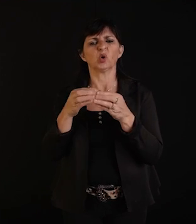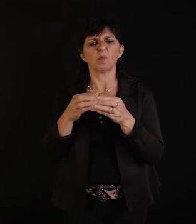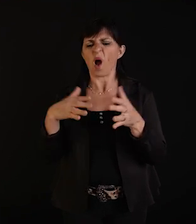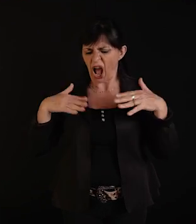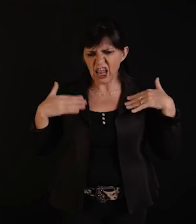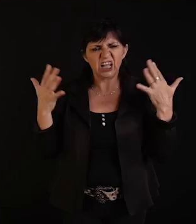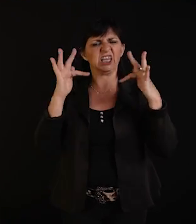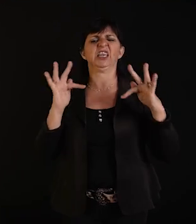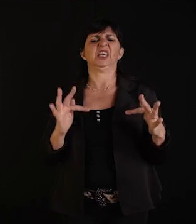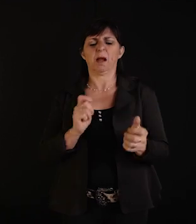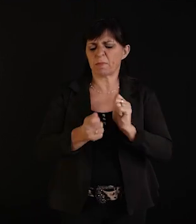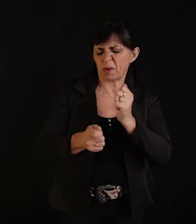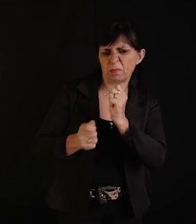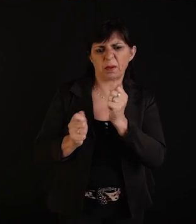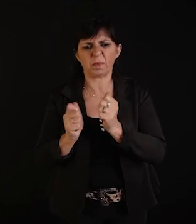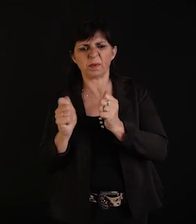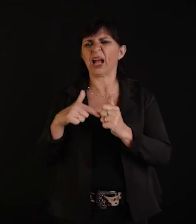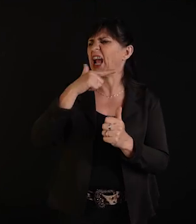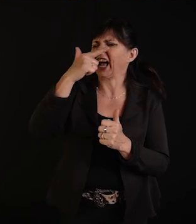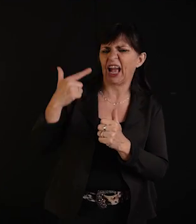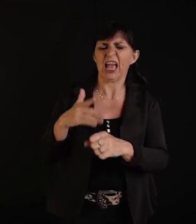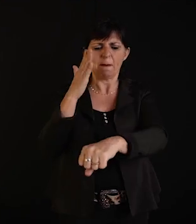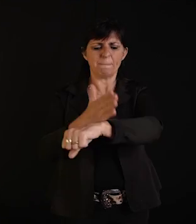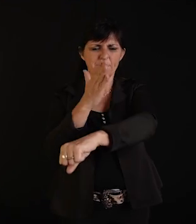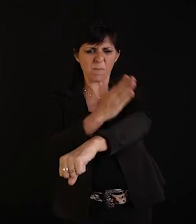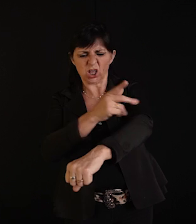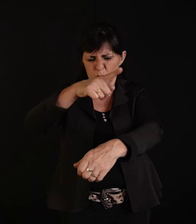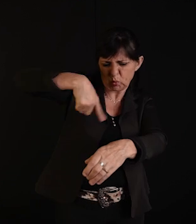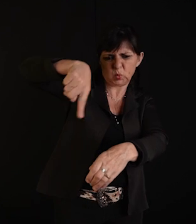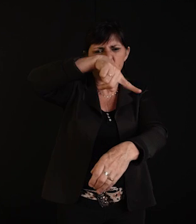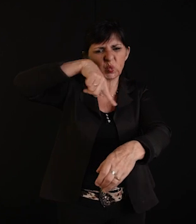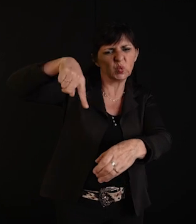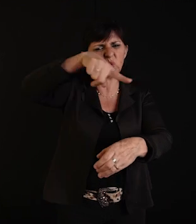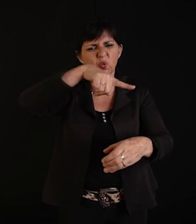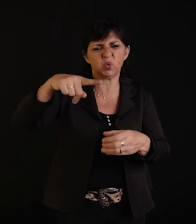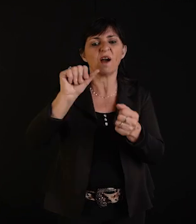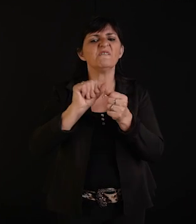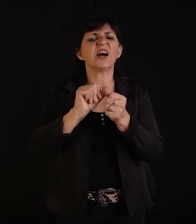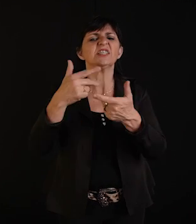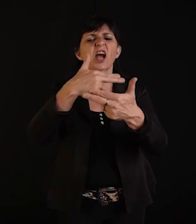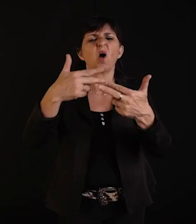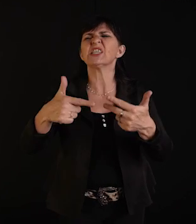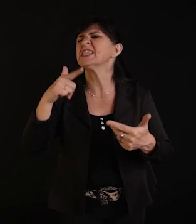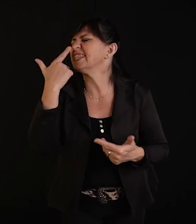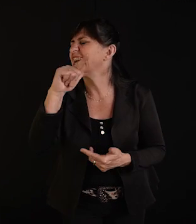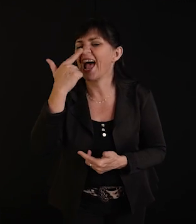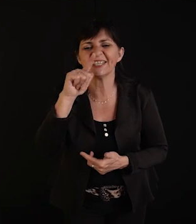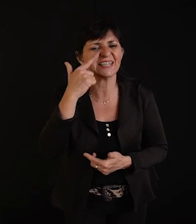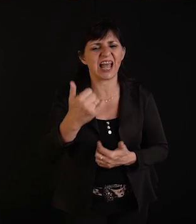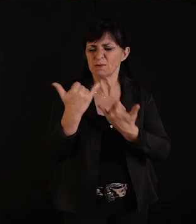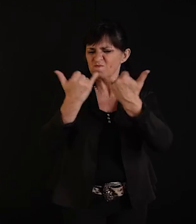agitação, tocar bateria animado, pegar a bota, girar a bota, num conjunto tradicional, né?